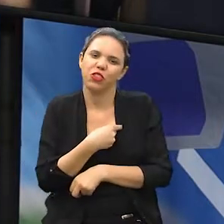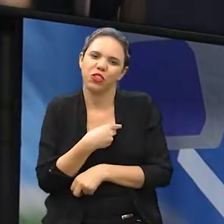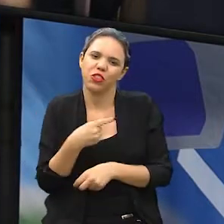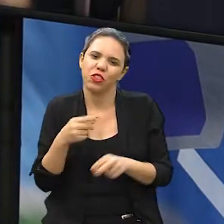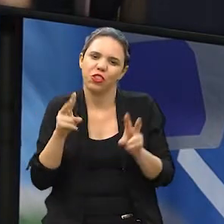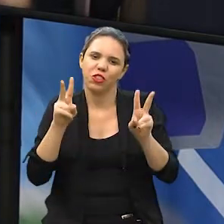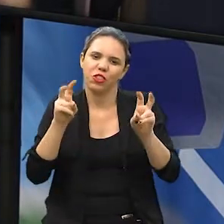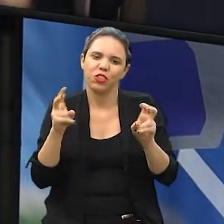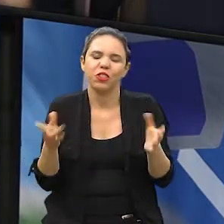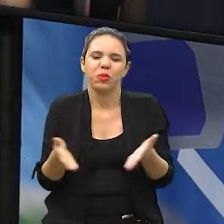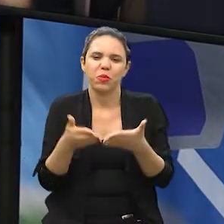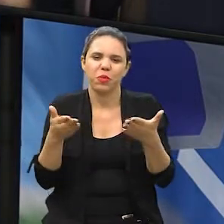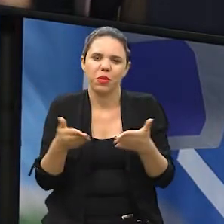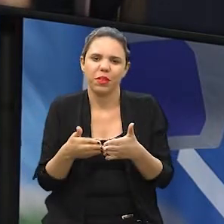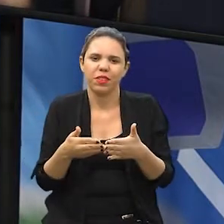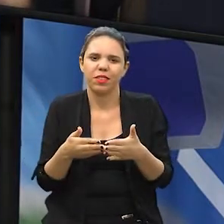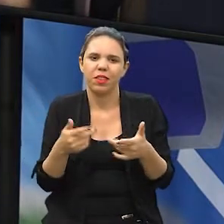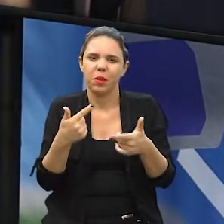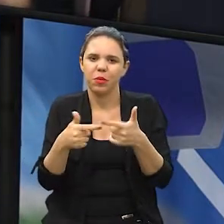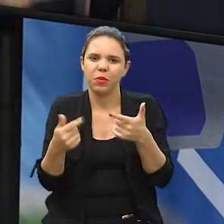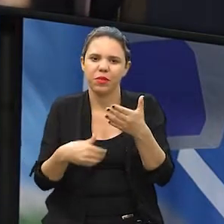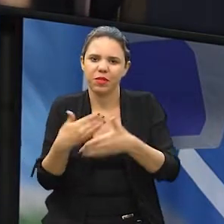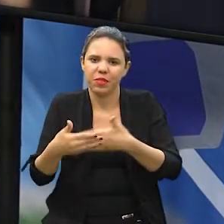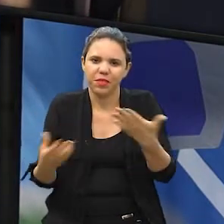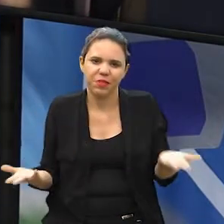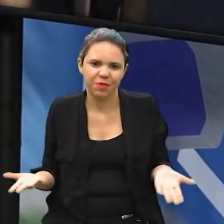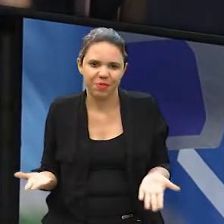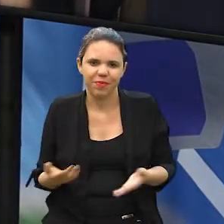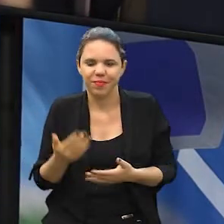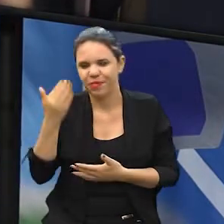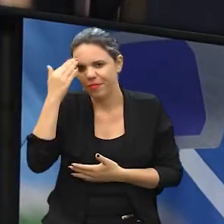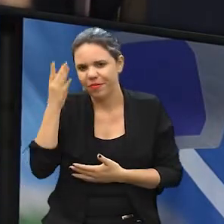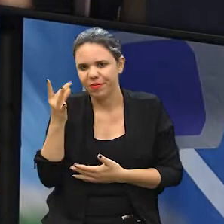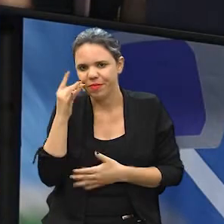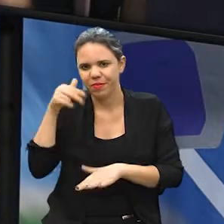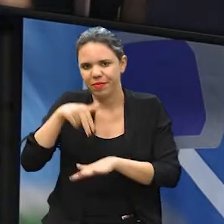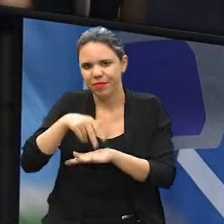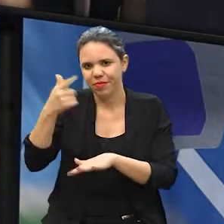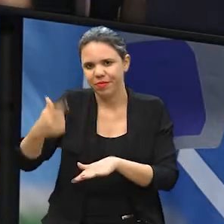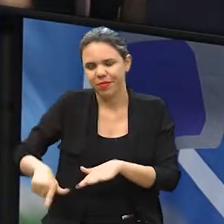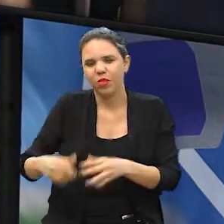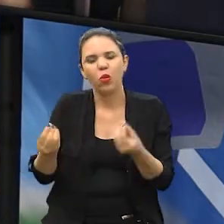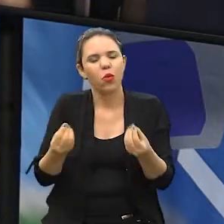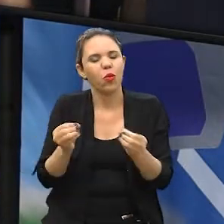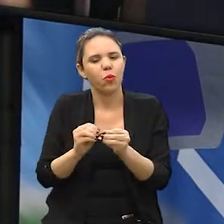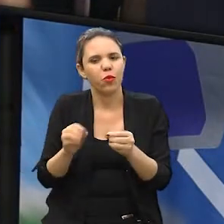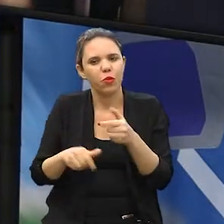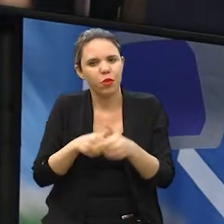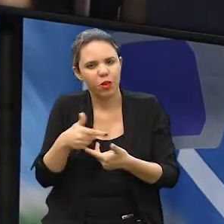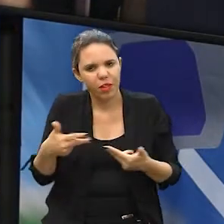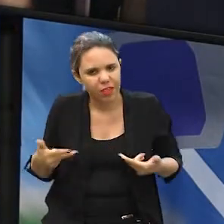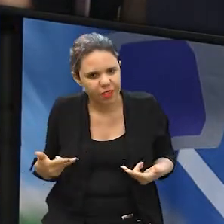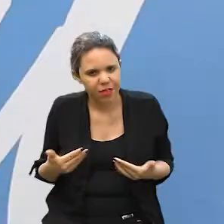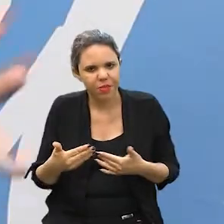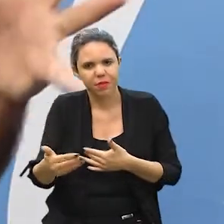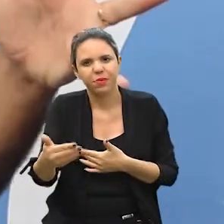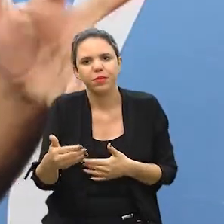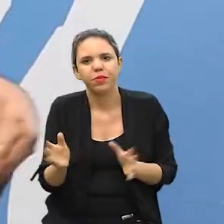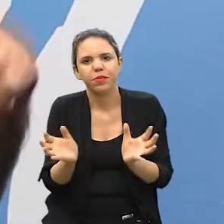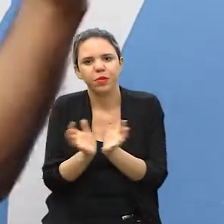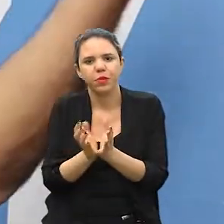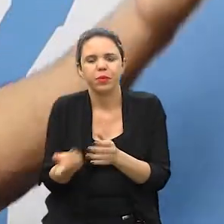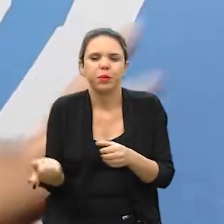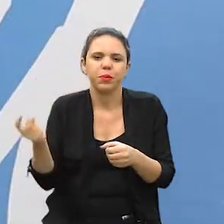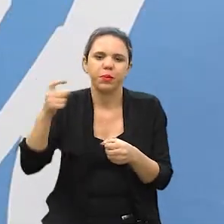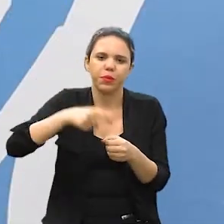e traz situações do cotidiano, né, Kleber? Obrigado pela presença mais uma vez. Como é que está sendo essa pequena turnê